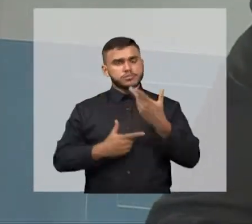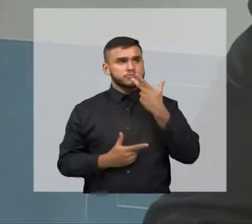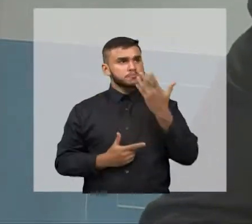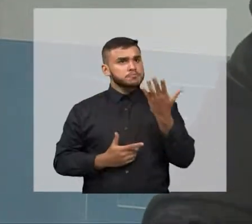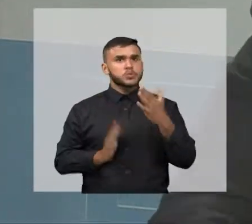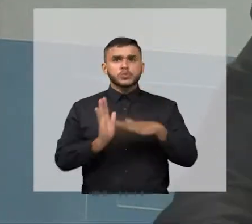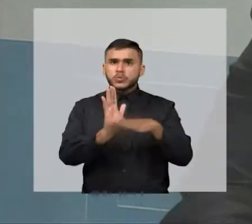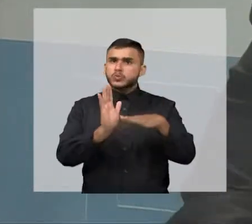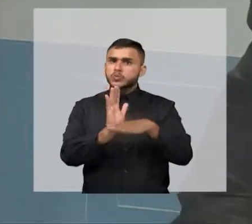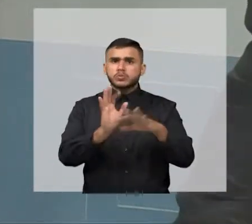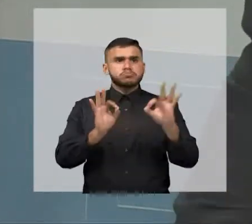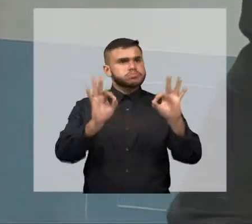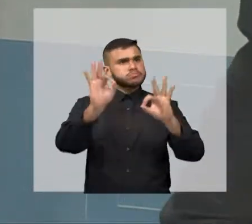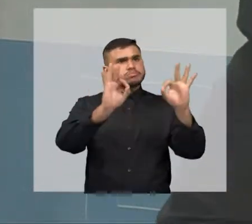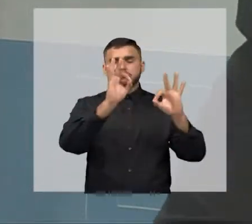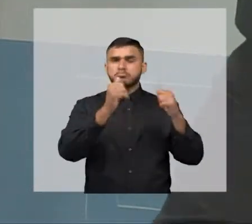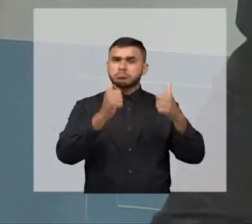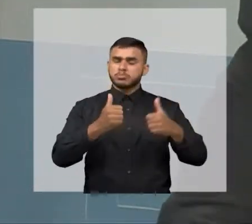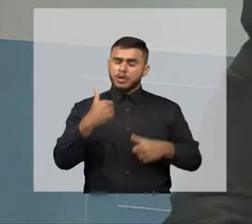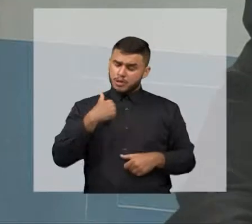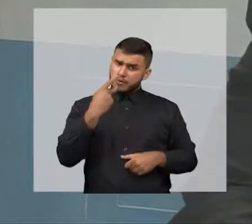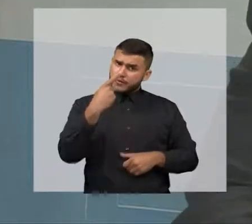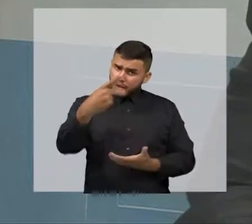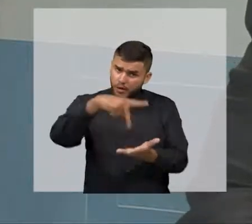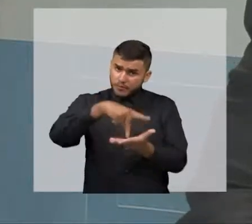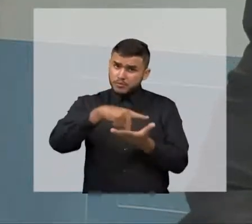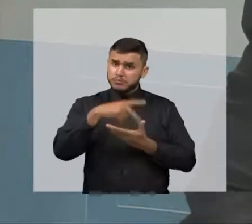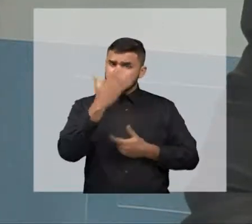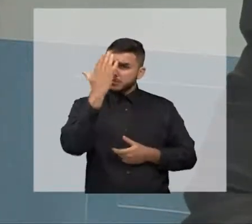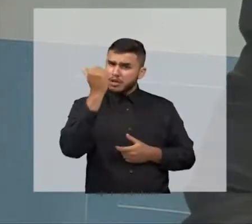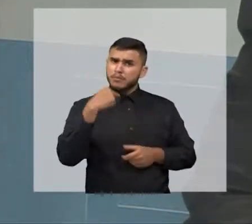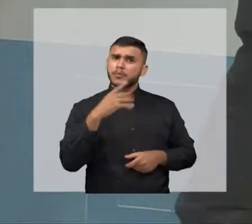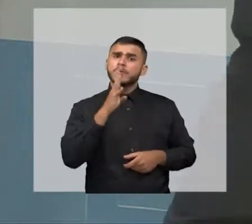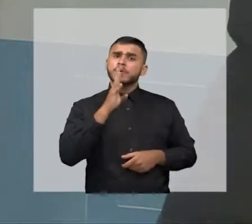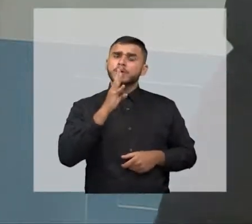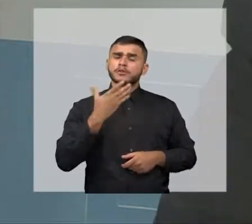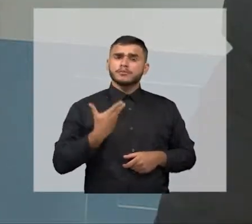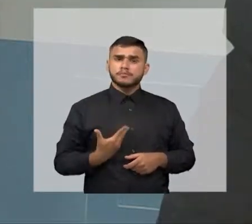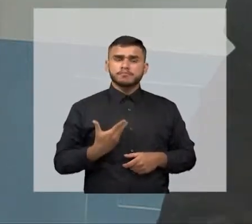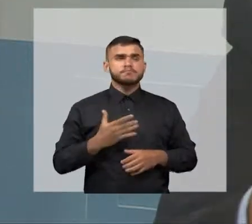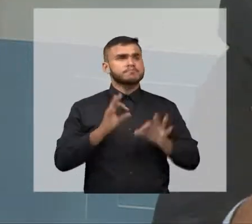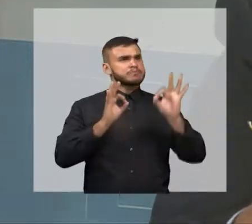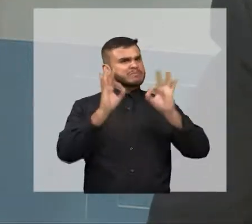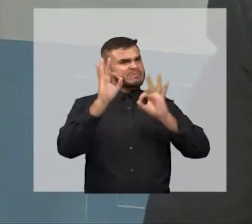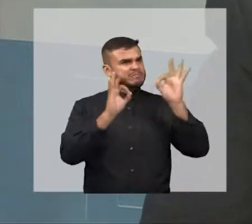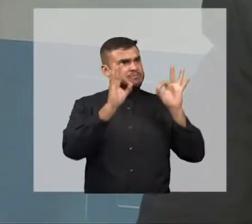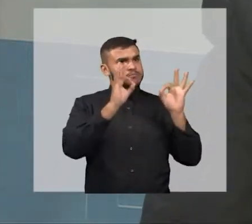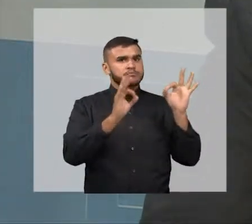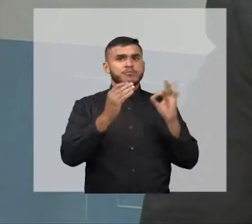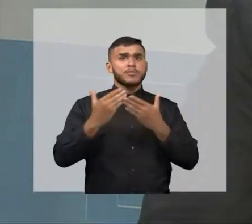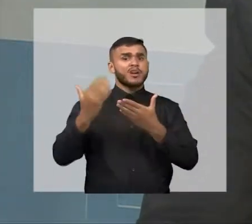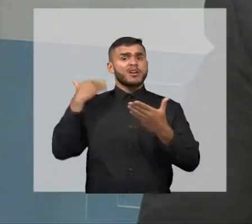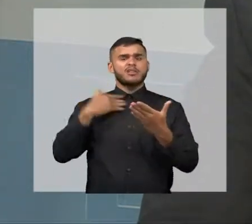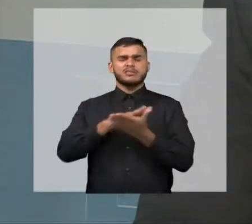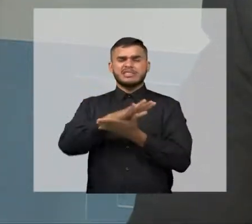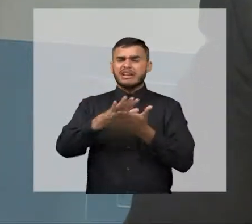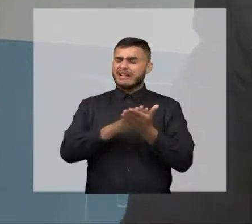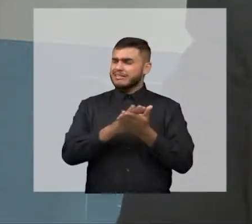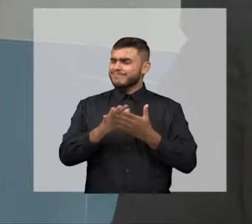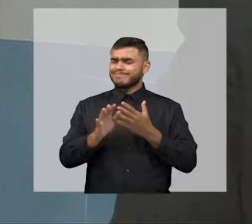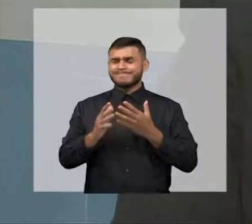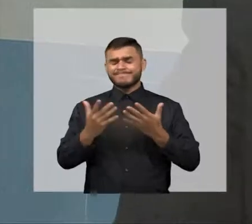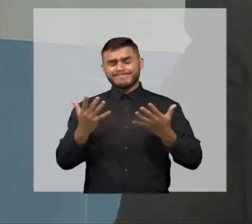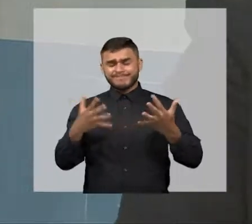lá. Eu sendo bem sincero, que todo mundo sabe que eu sou bem sincero, né? Vem refazendo um trabalho e estava um